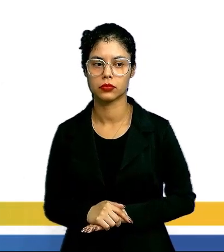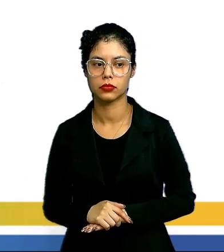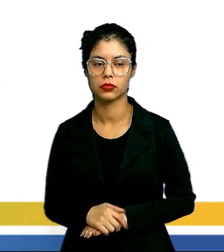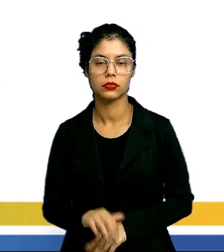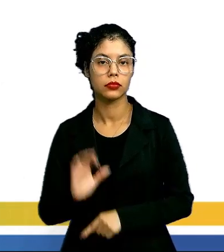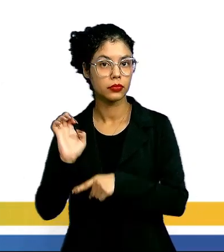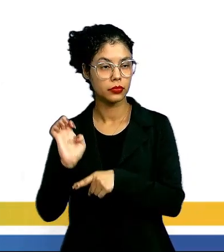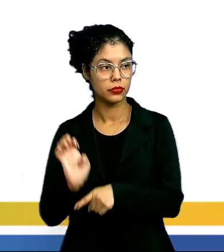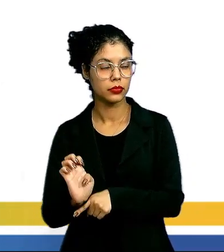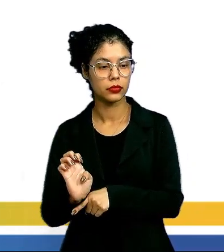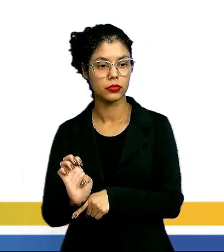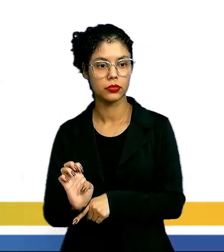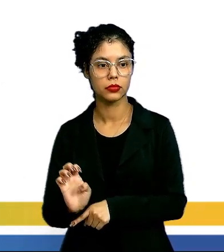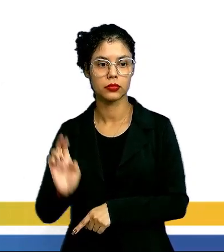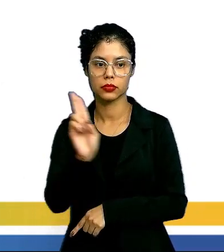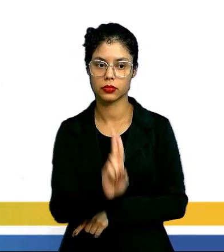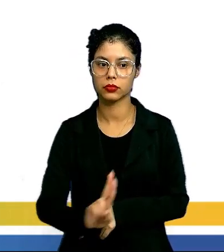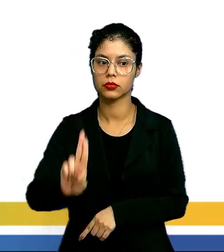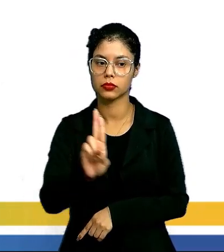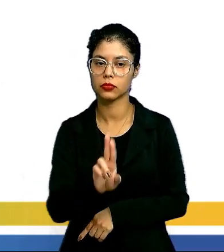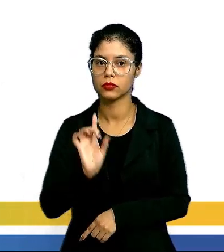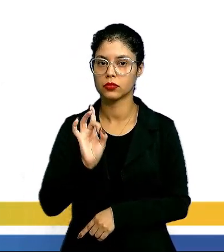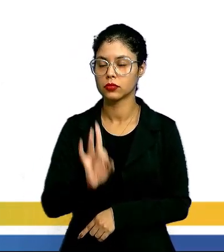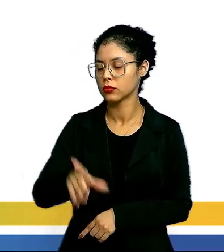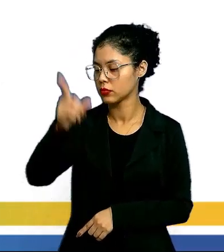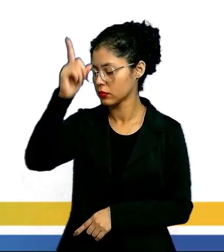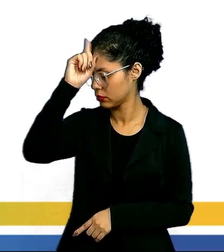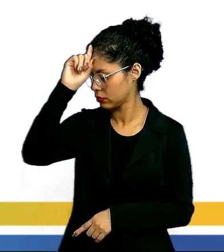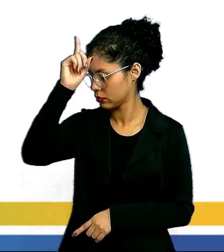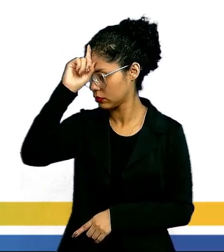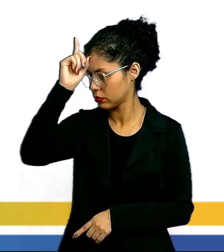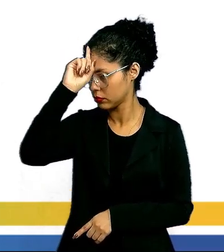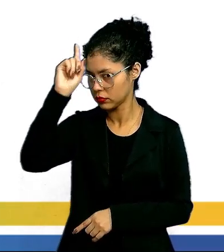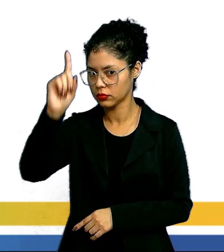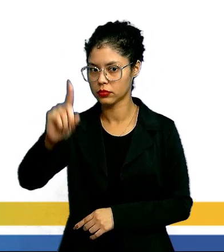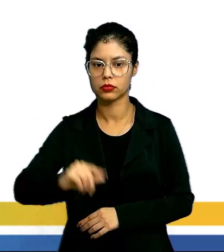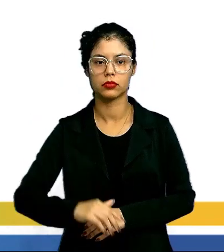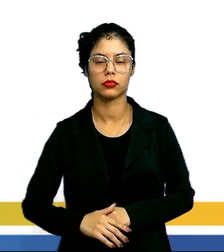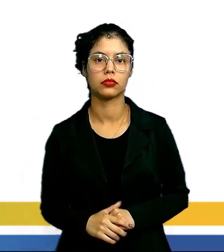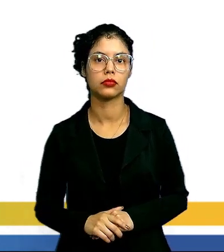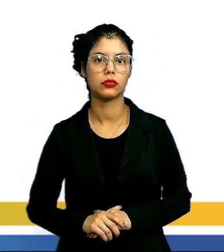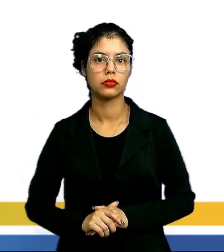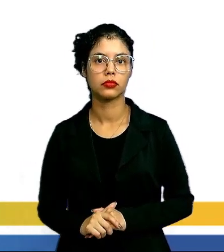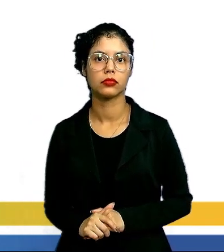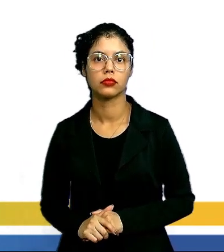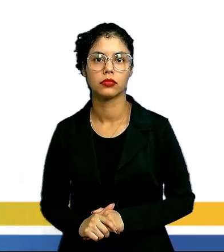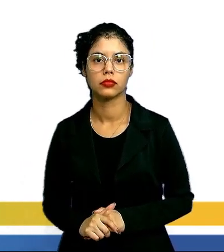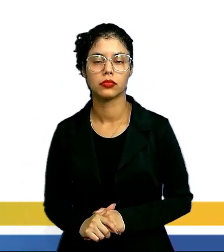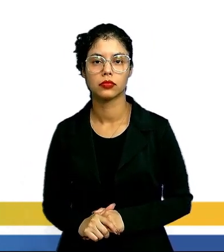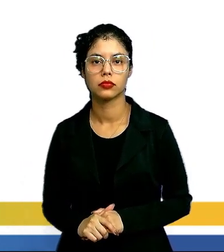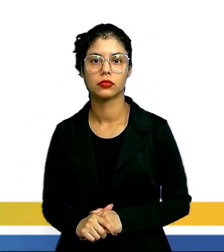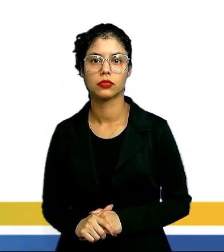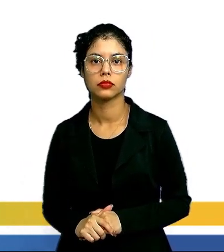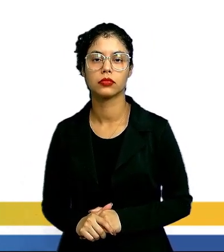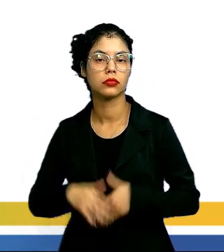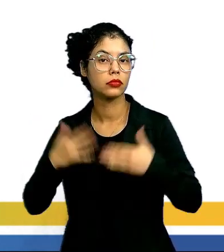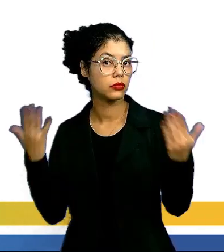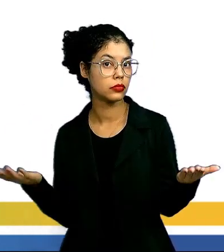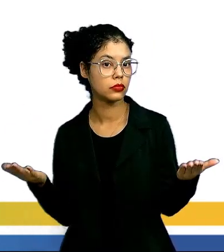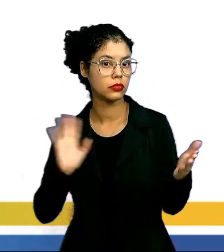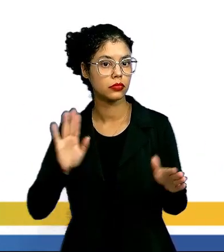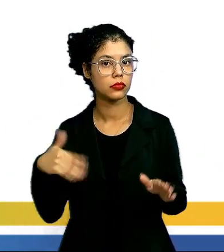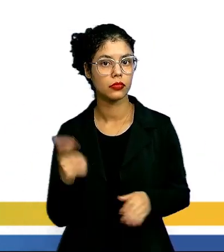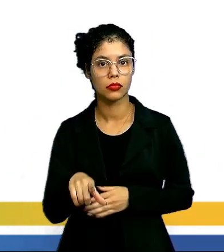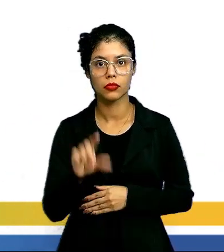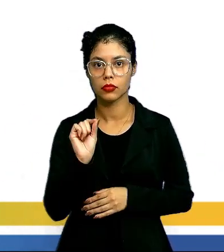uma semana. E na letra E, utilizado somente por adultos. E aí, gente,